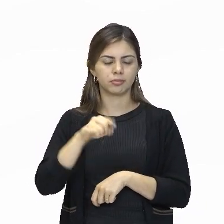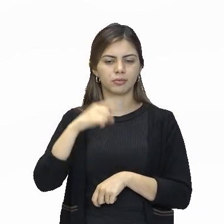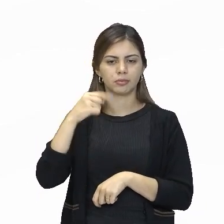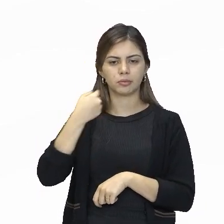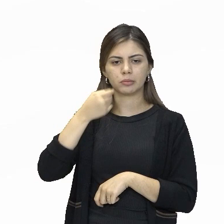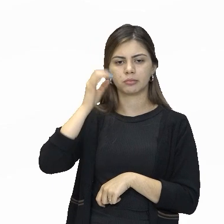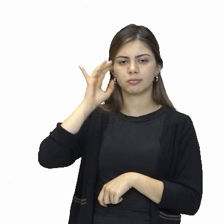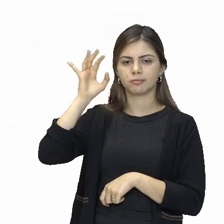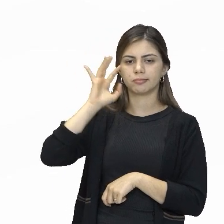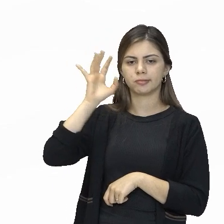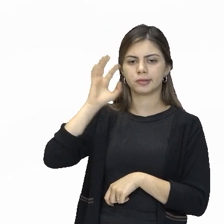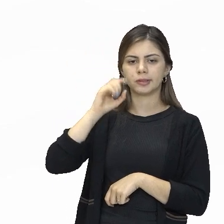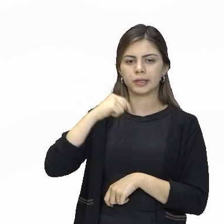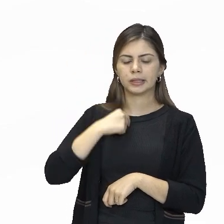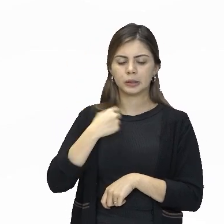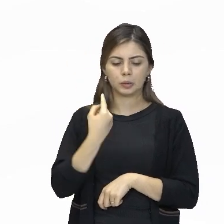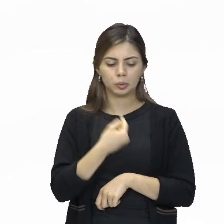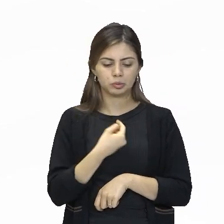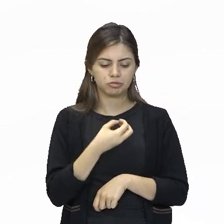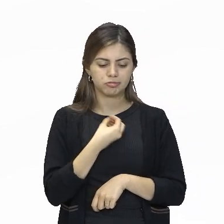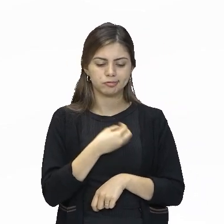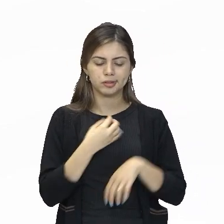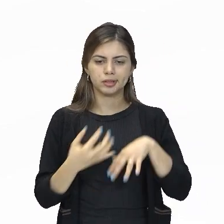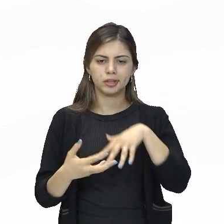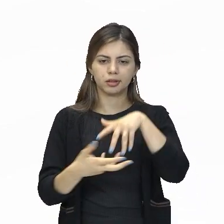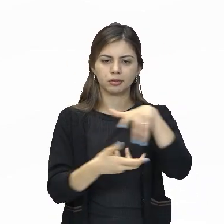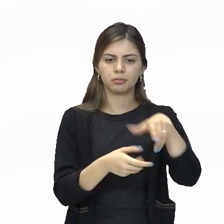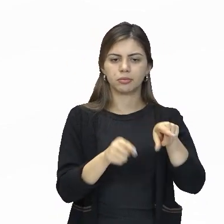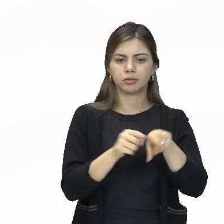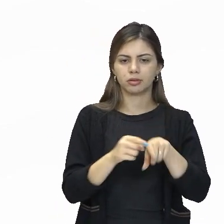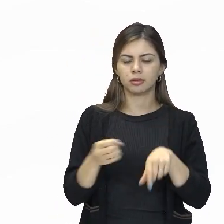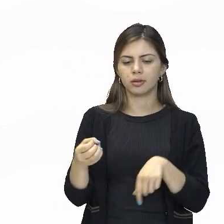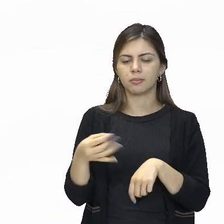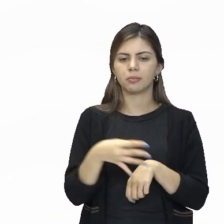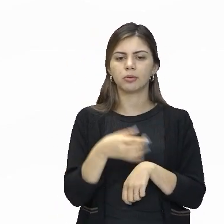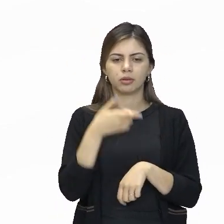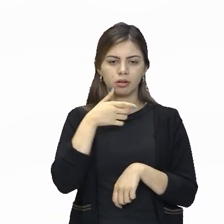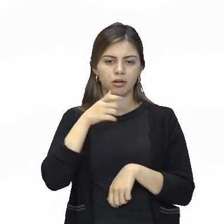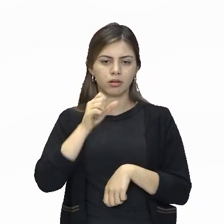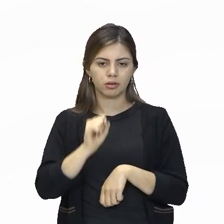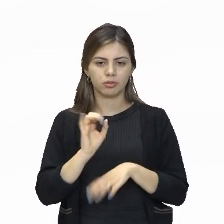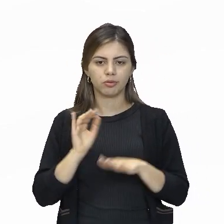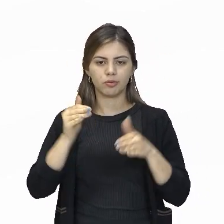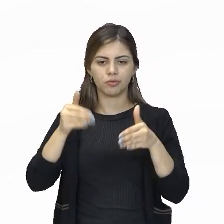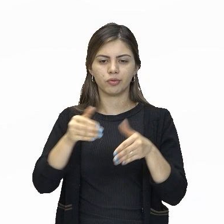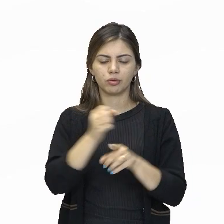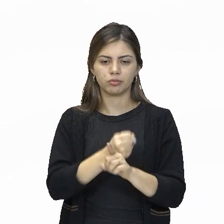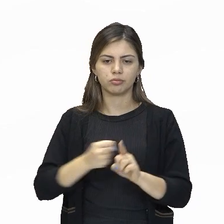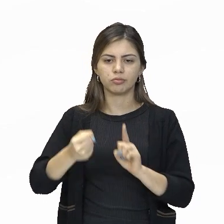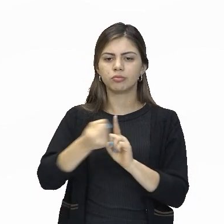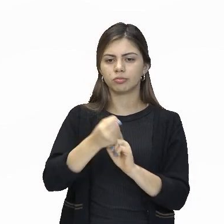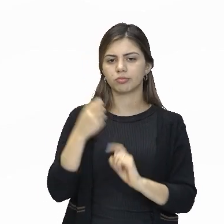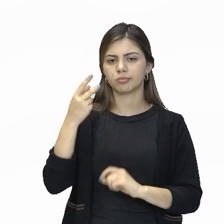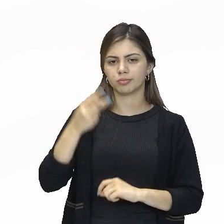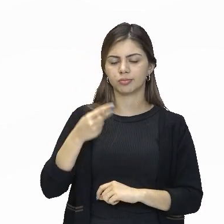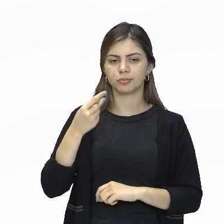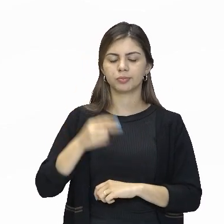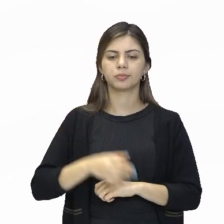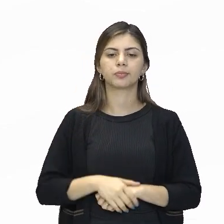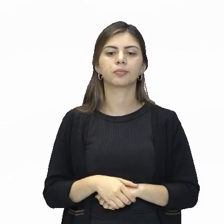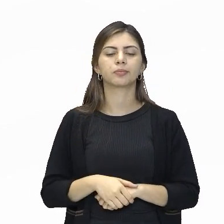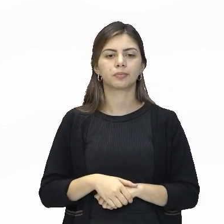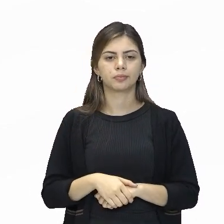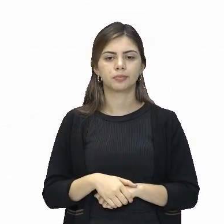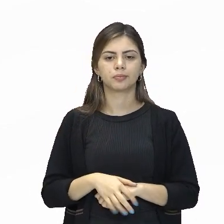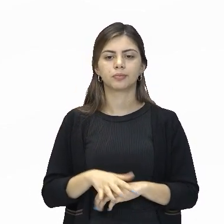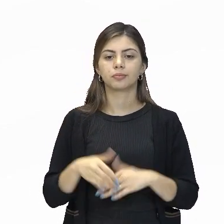sobre o sentido de estar no mundo e renovação da linguagem, foco no sociopolítico, tá? Olha só,